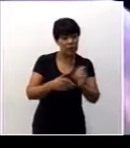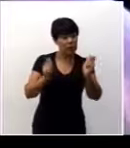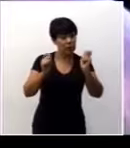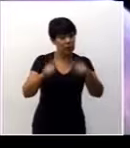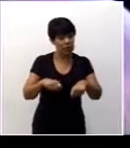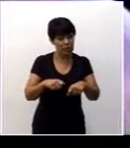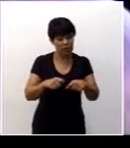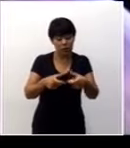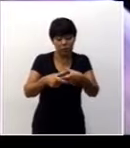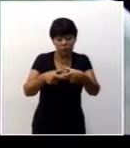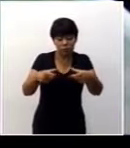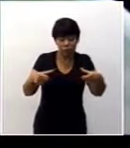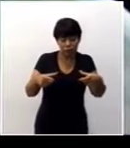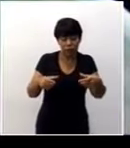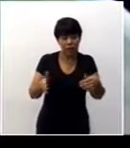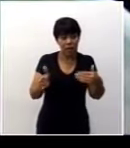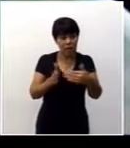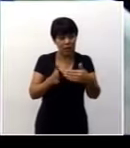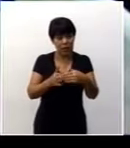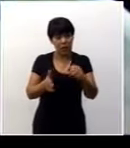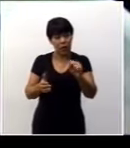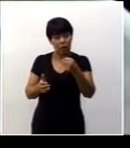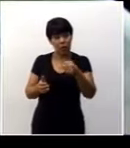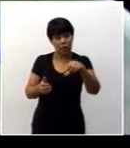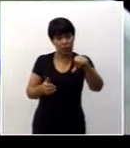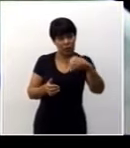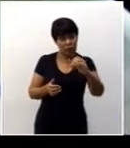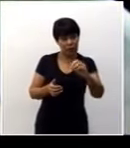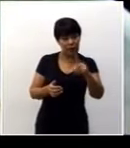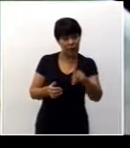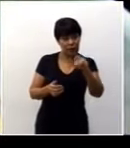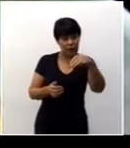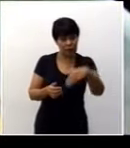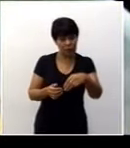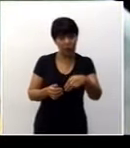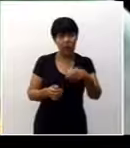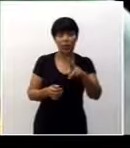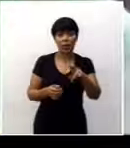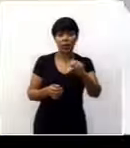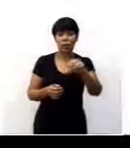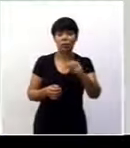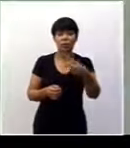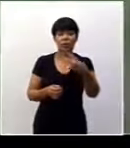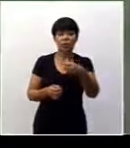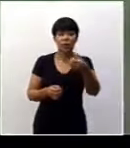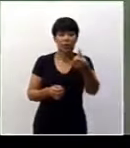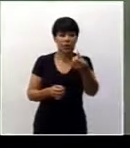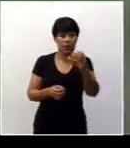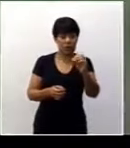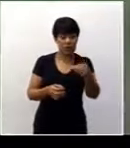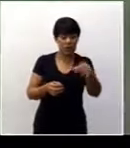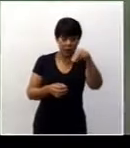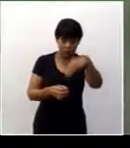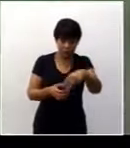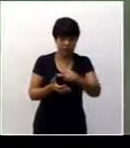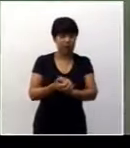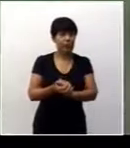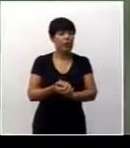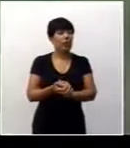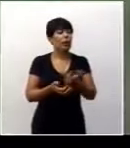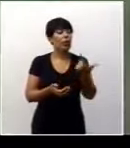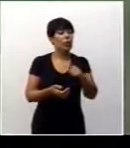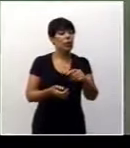de varredura visual de até 890 km, com resolução de 260 metros. Nas versões Sibers